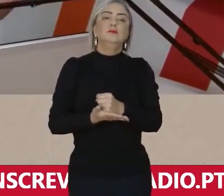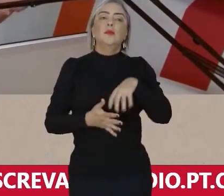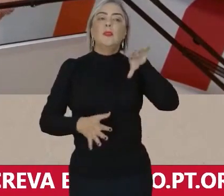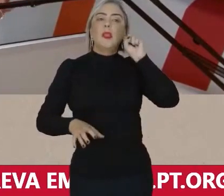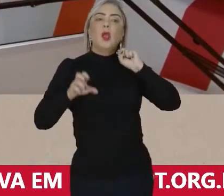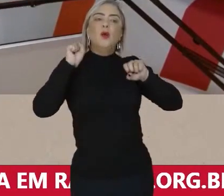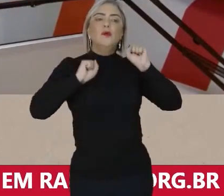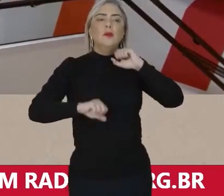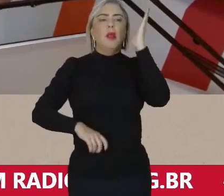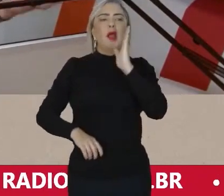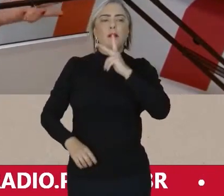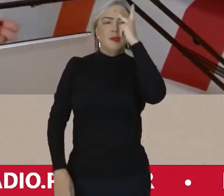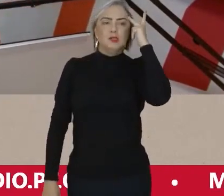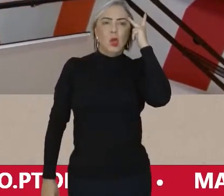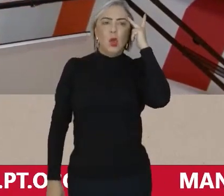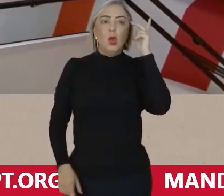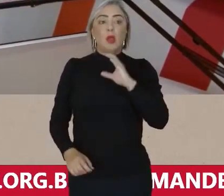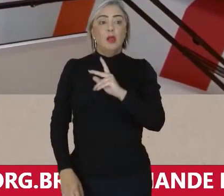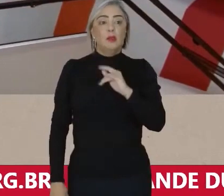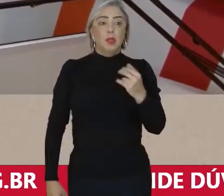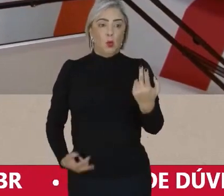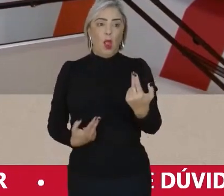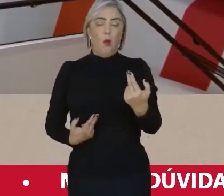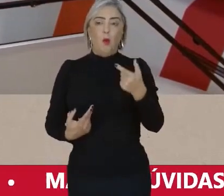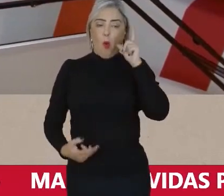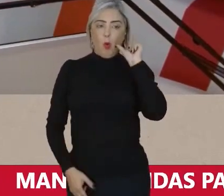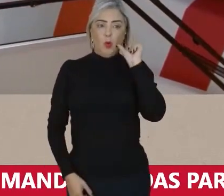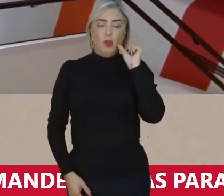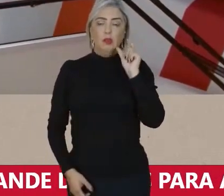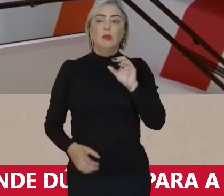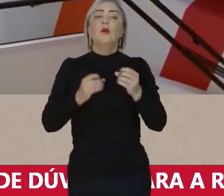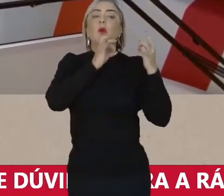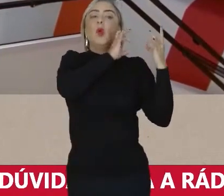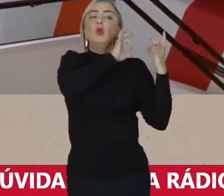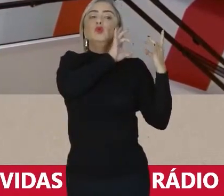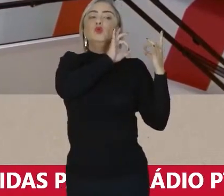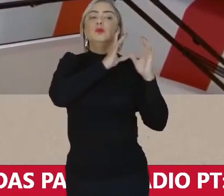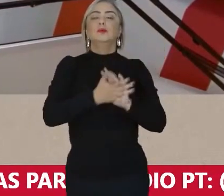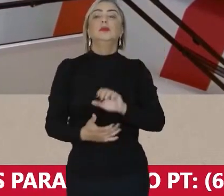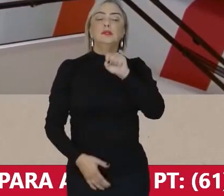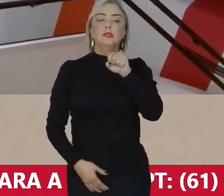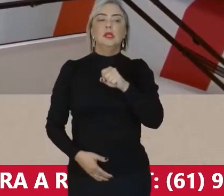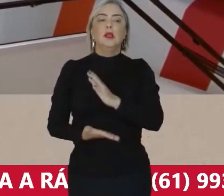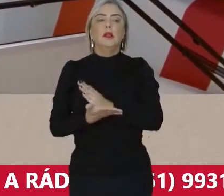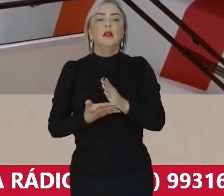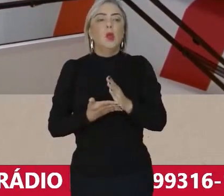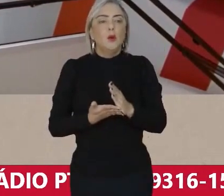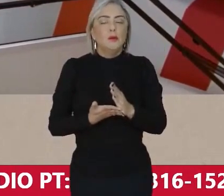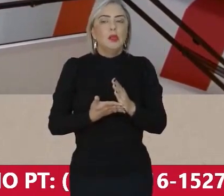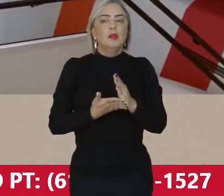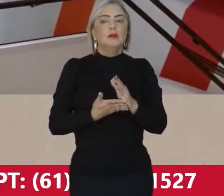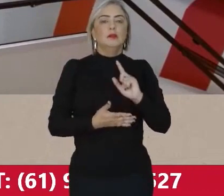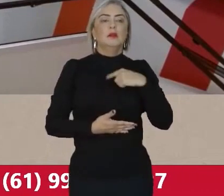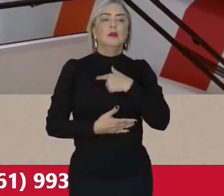ouvidas pessoas do país todo, assim como a CPI fez ontem? Como é que foi essa escuta? Sim, desde o início, né,